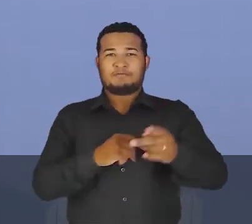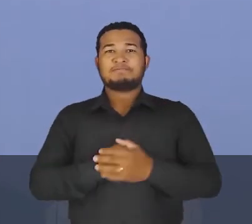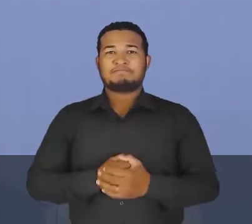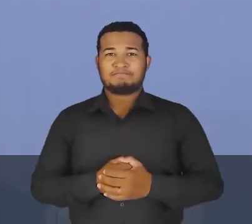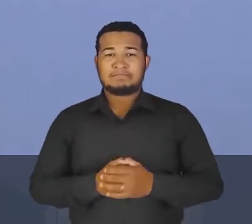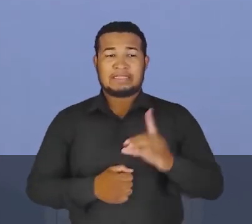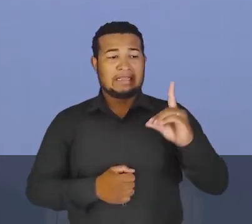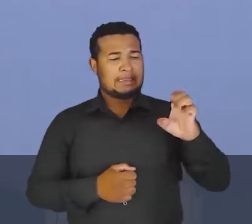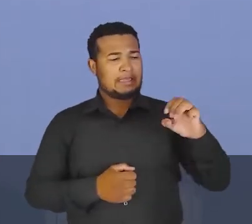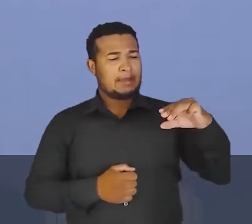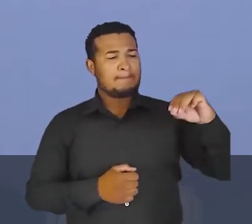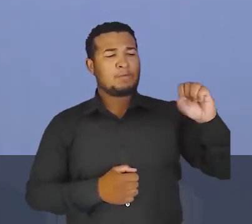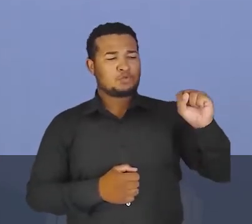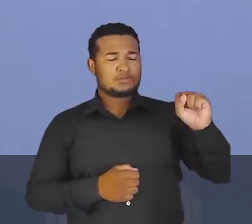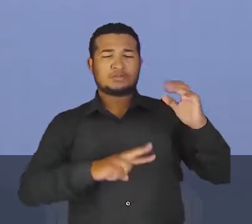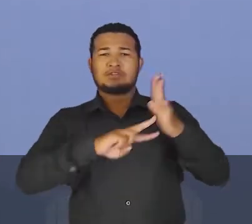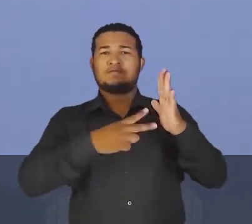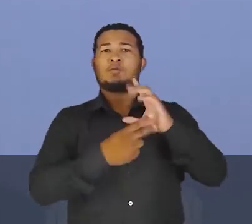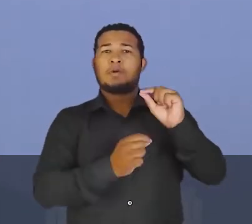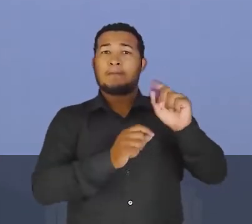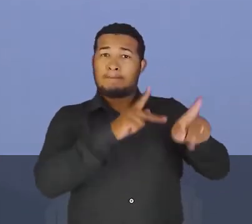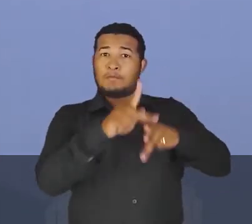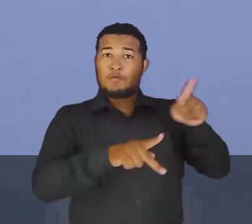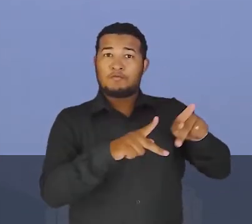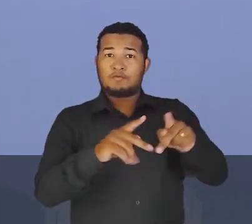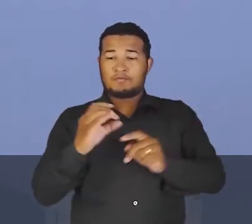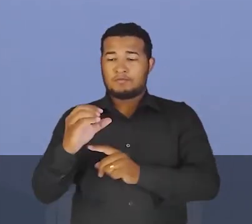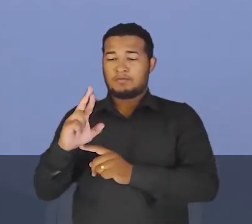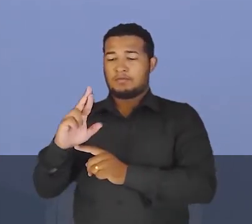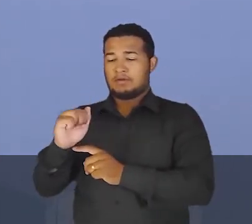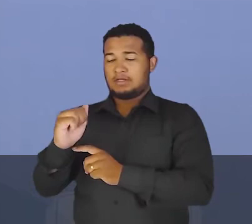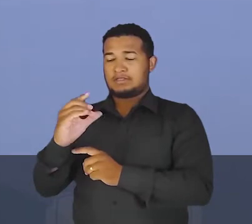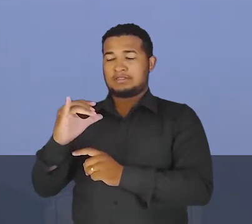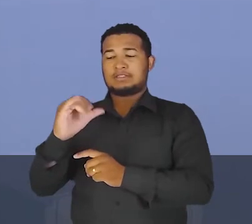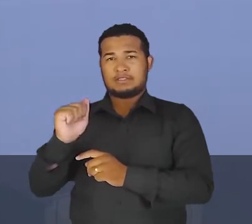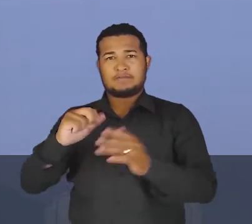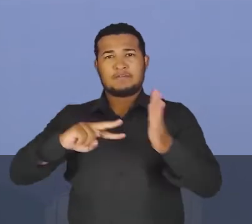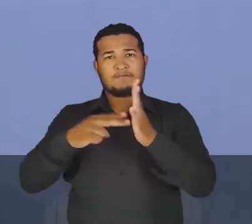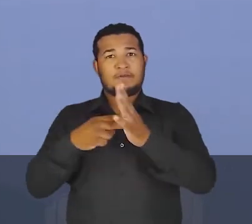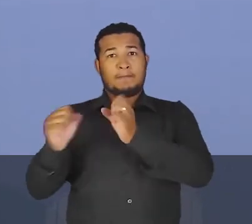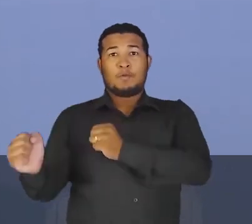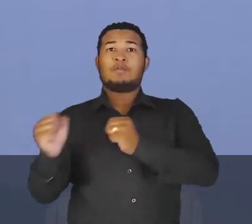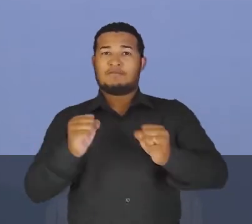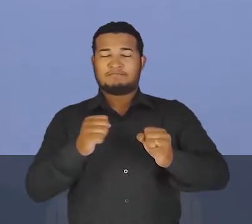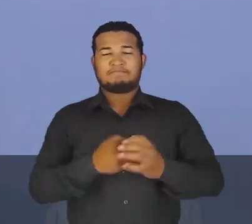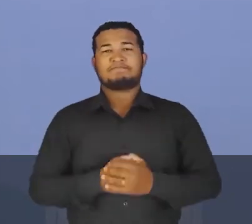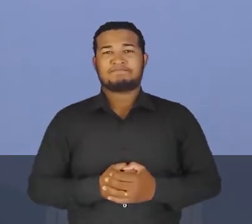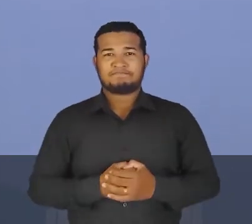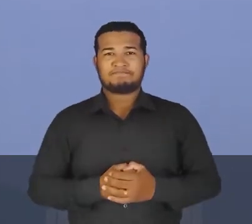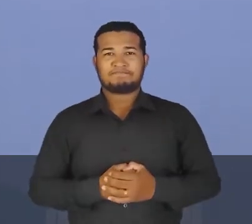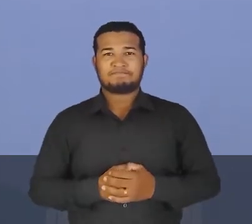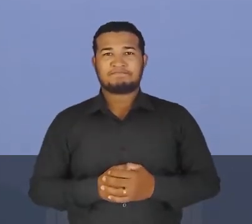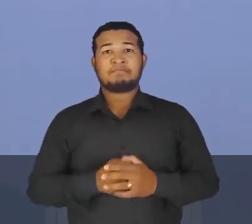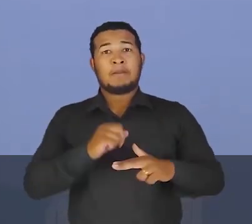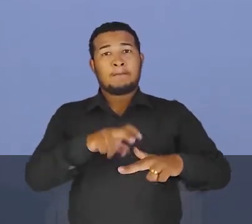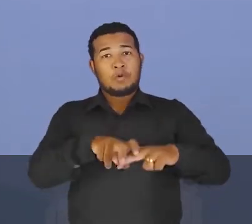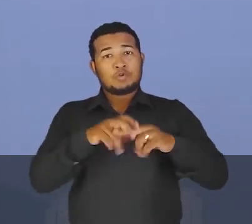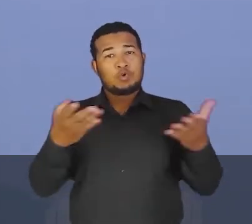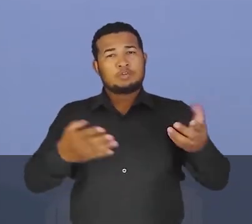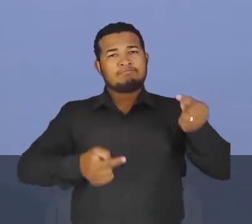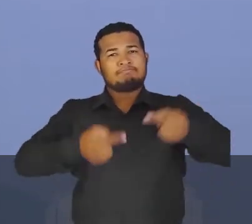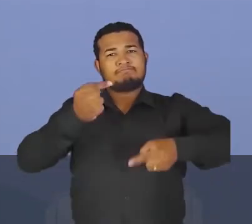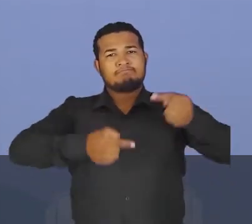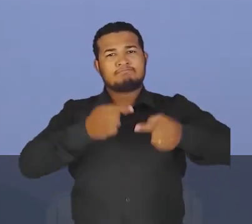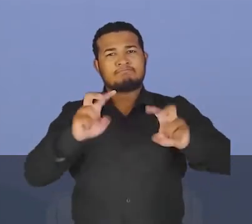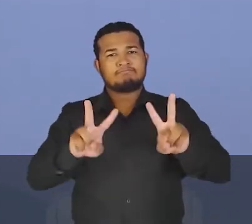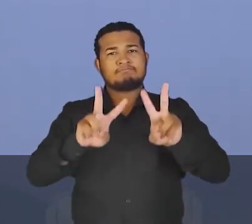palavras, demos, que significa povo, e cracia, kratos, que significa poder. Então, gente, a gente vai discutir sobre essa